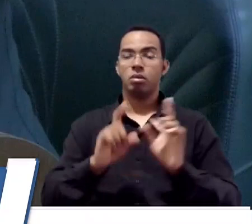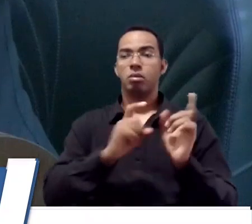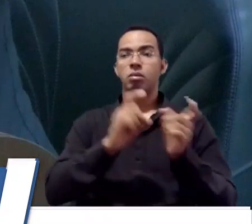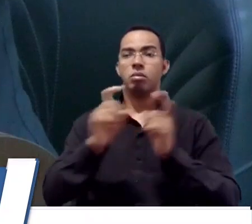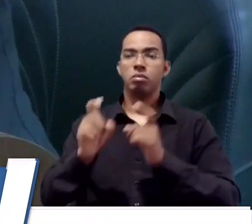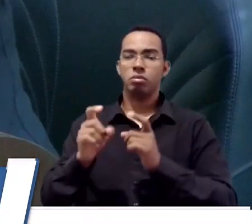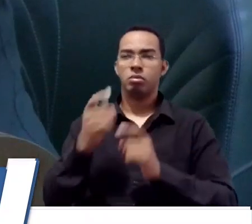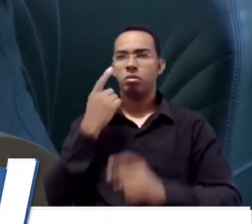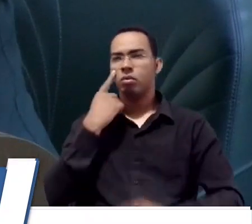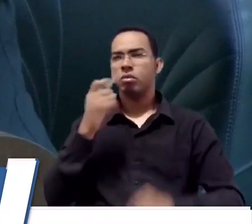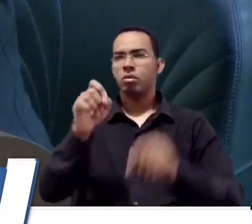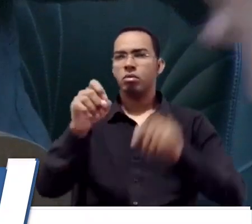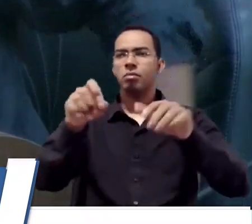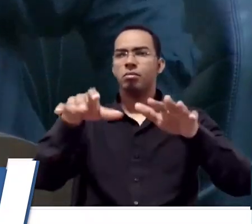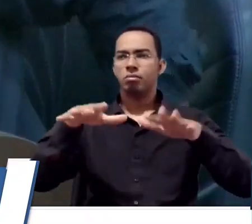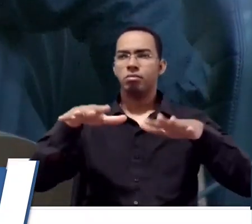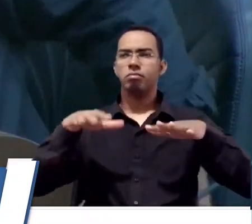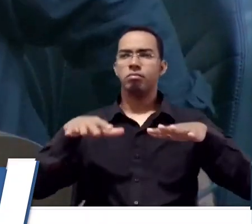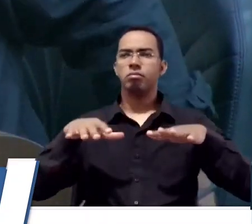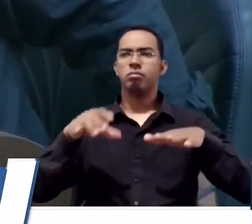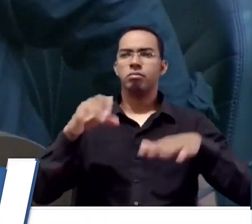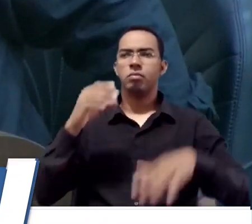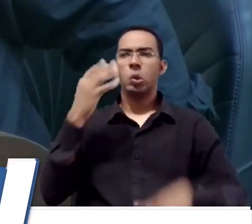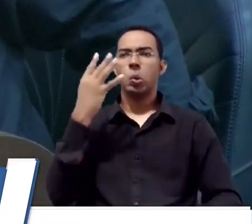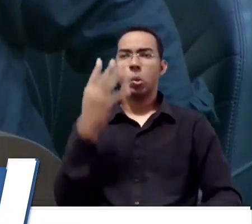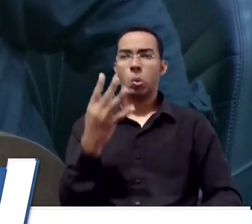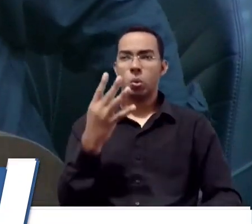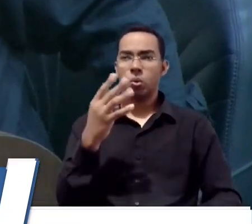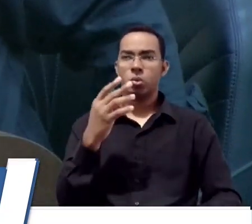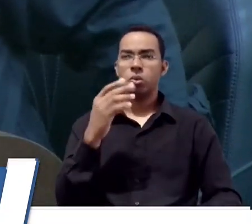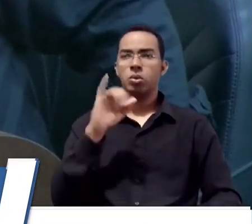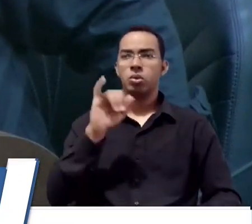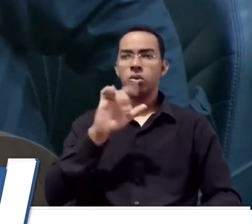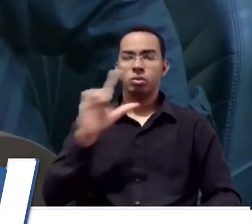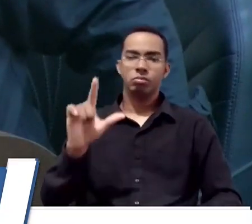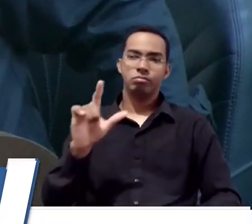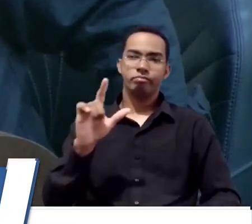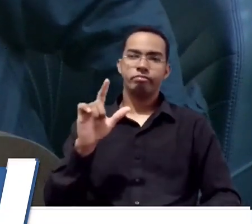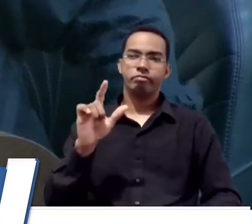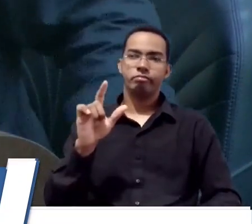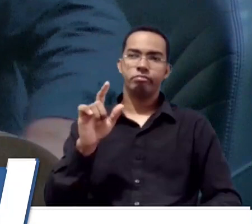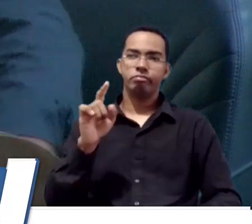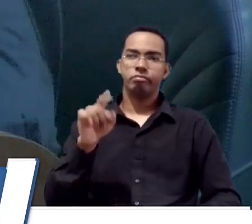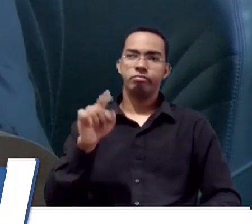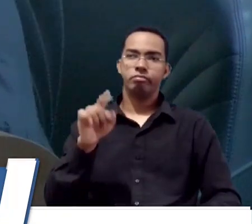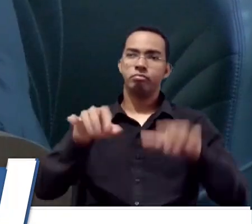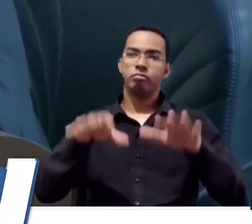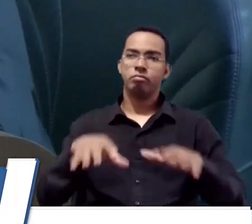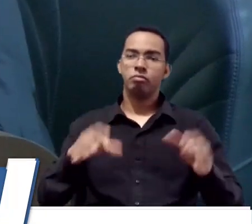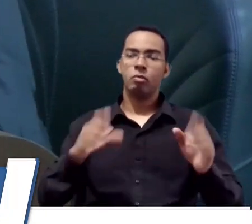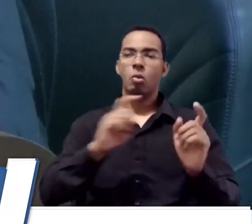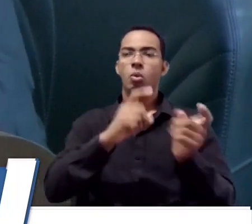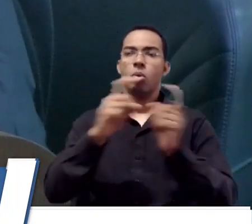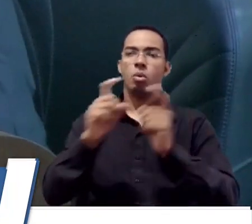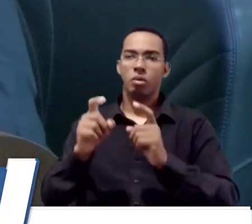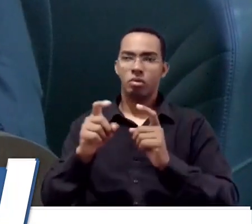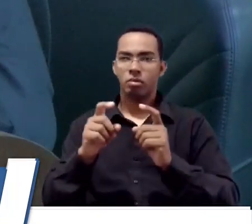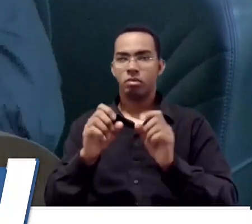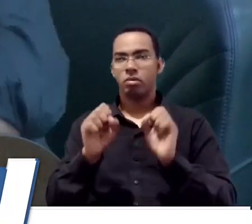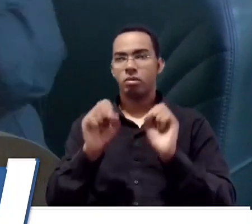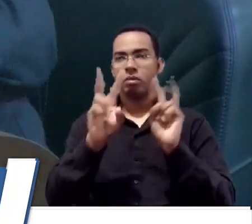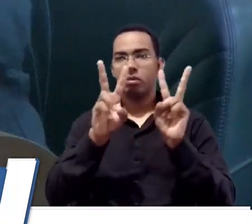vejo o público aqui, desde o dia 4 de julho. Nós estamos debatendo sobre a